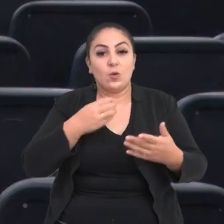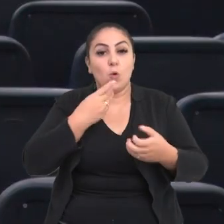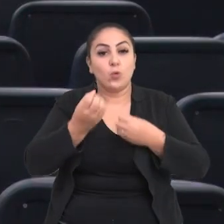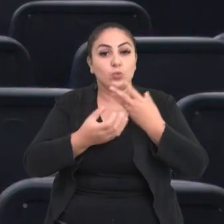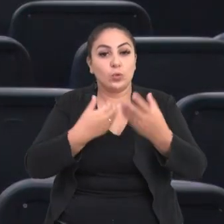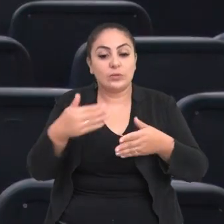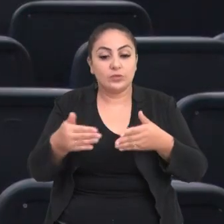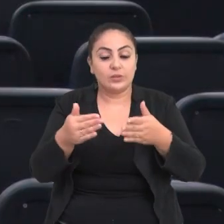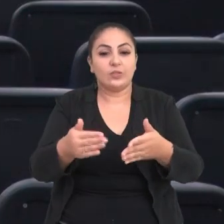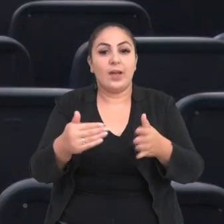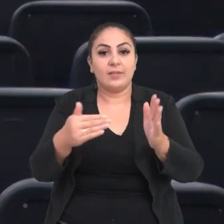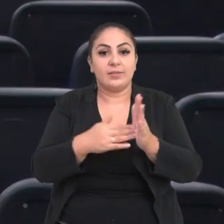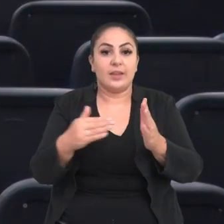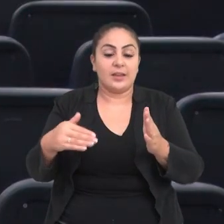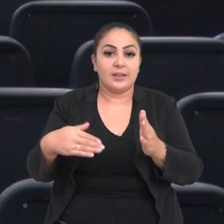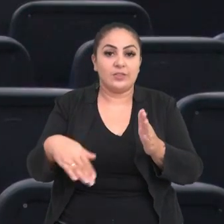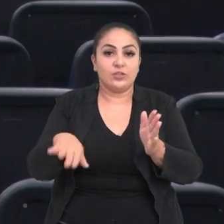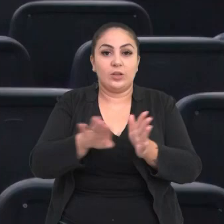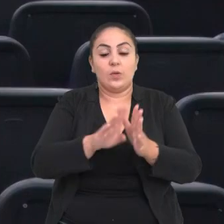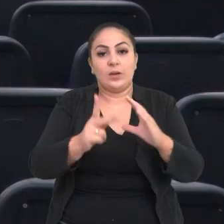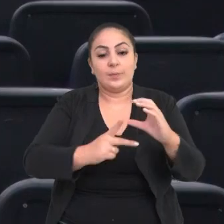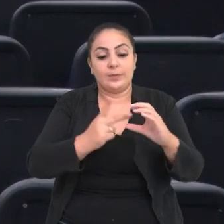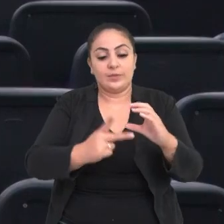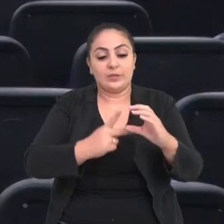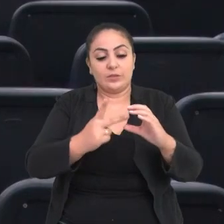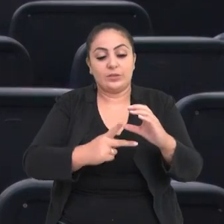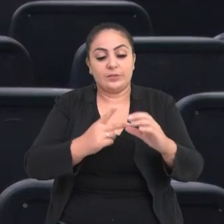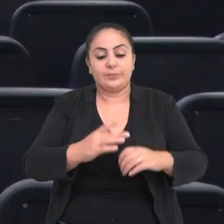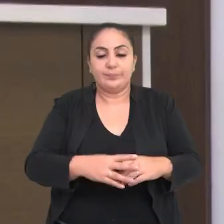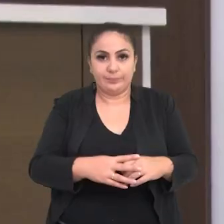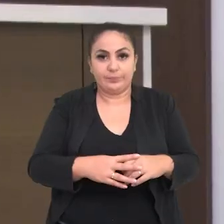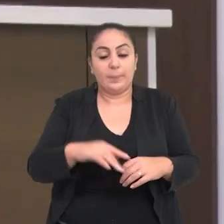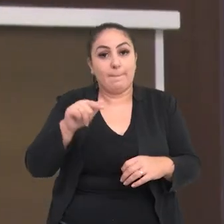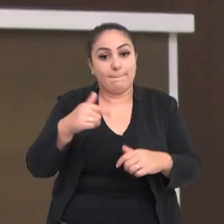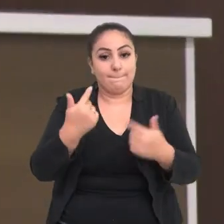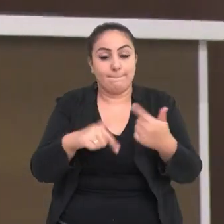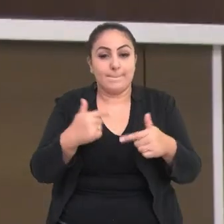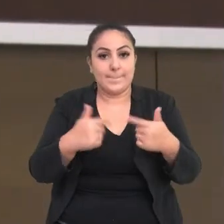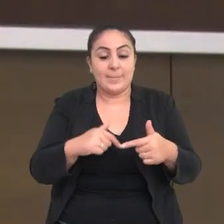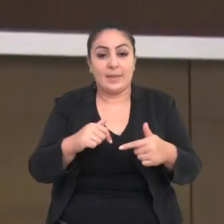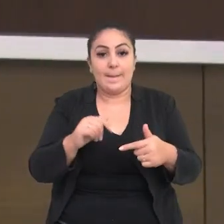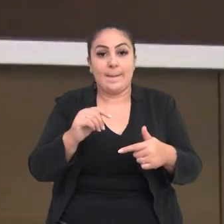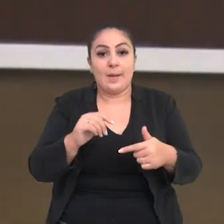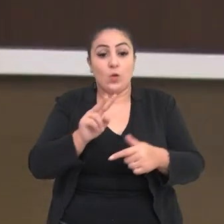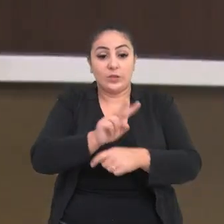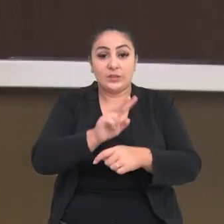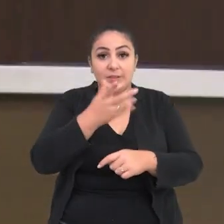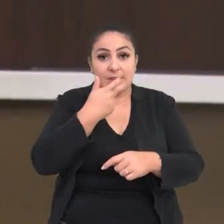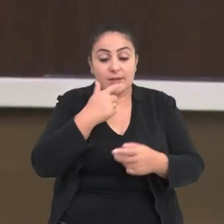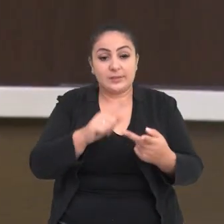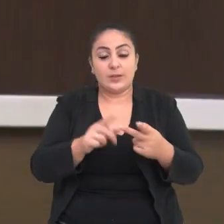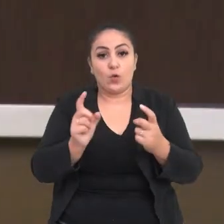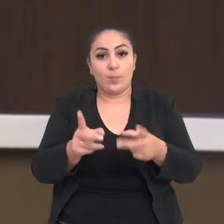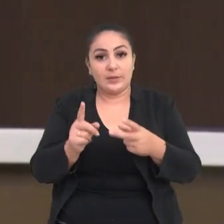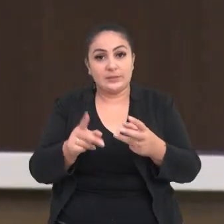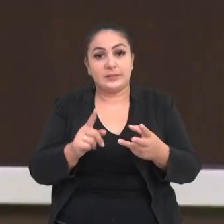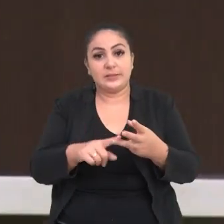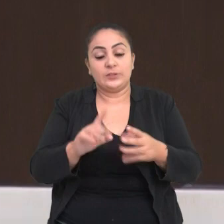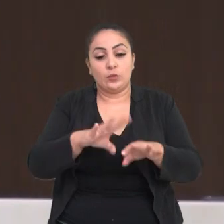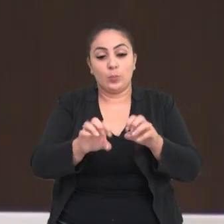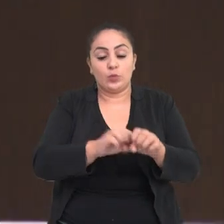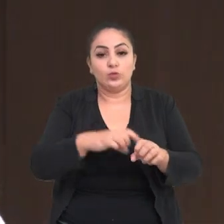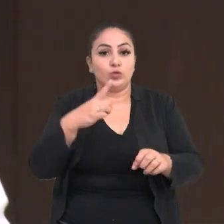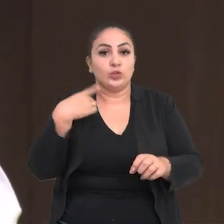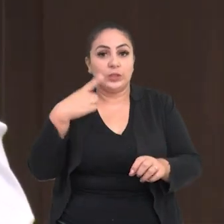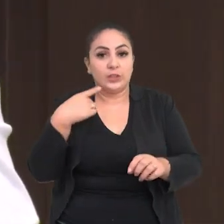sua trajetória até a chegada na Câmara de Vereadores. Ela trabalhou como babá, comerciária, se formou